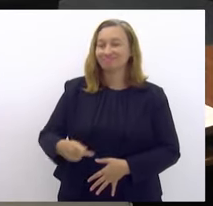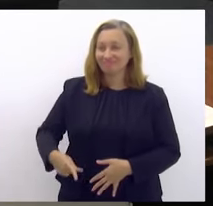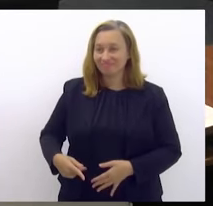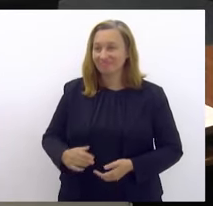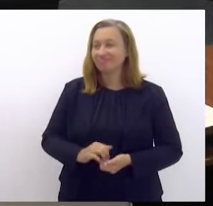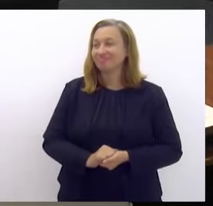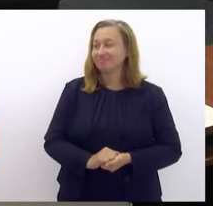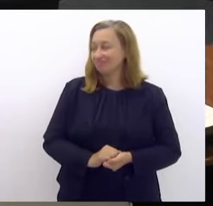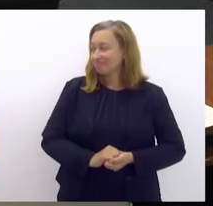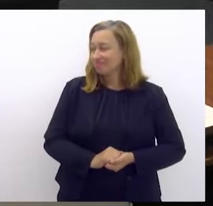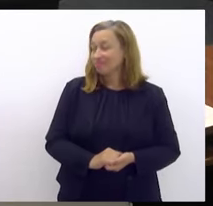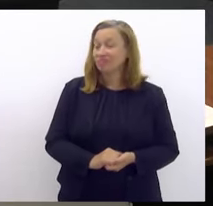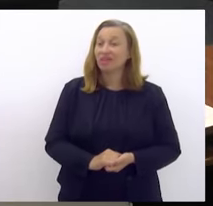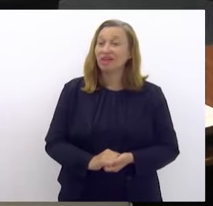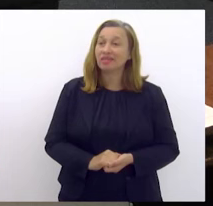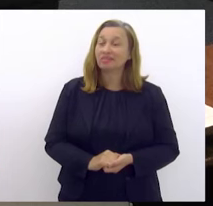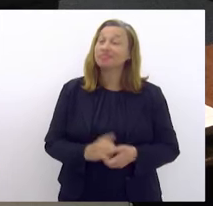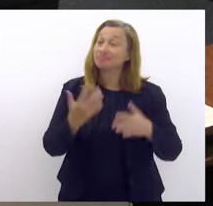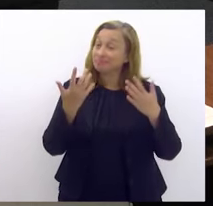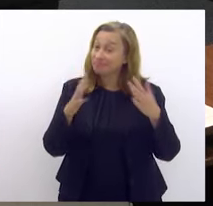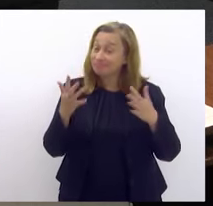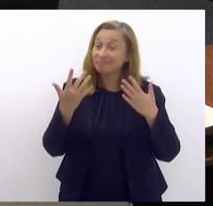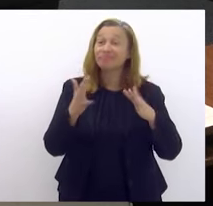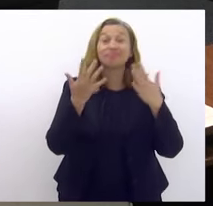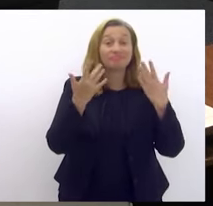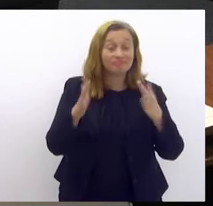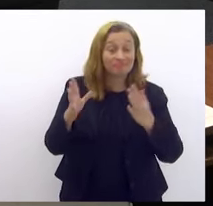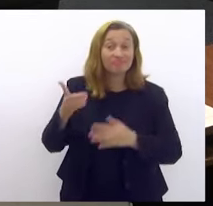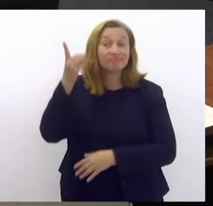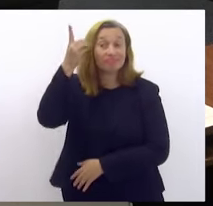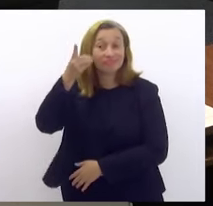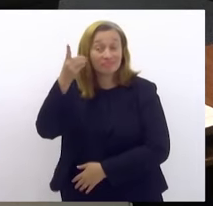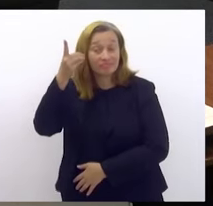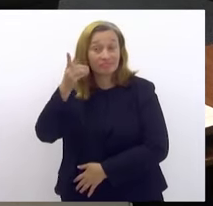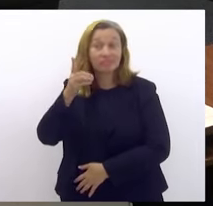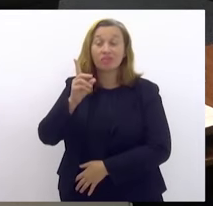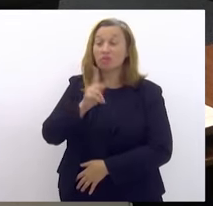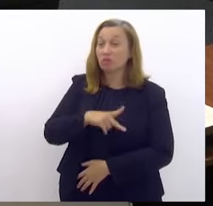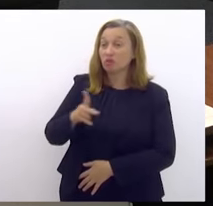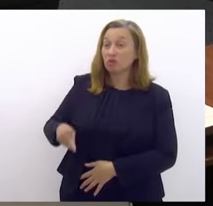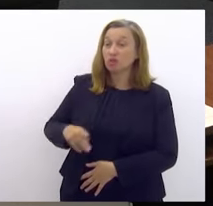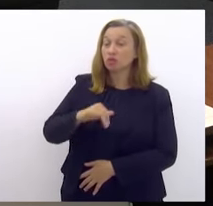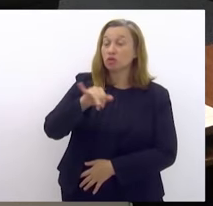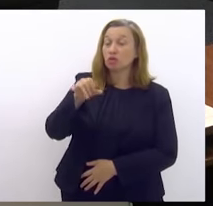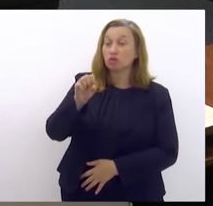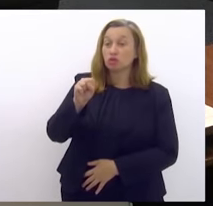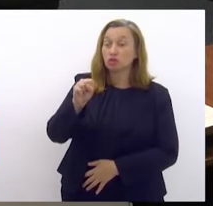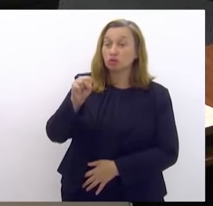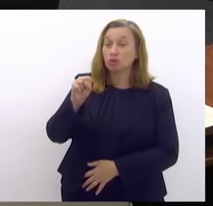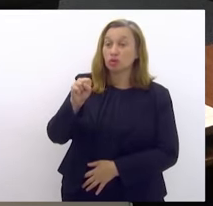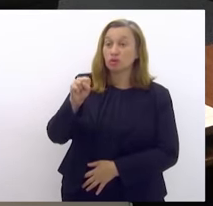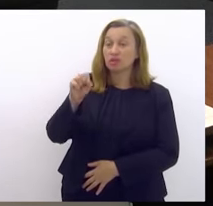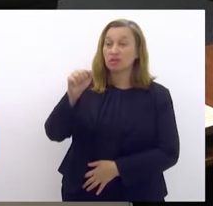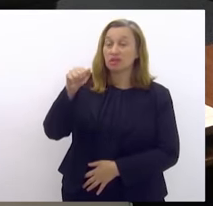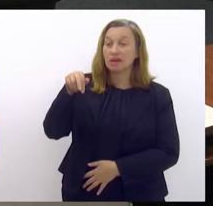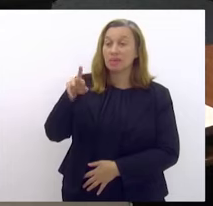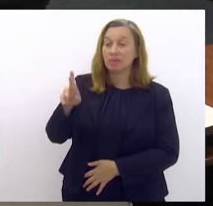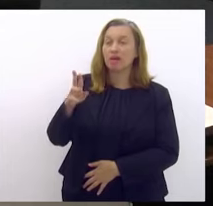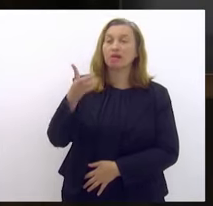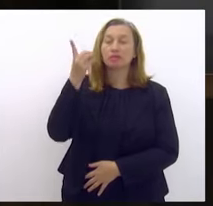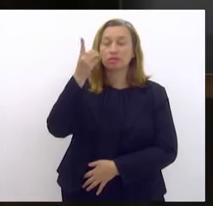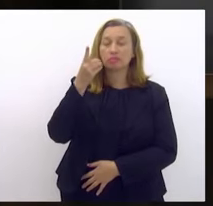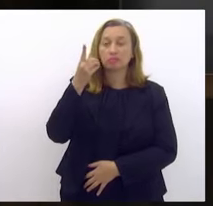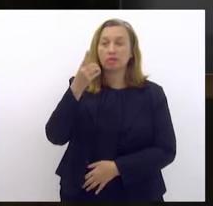Lógico, presidente. Senhor presidente. Parabéns aí, nosso nobre deputado doutor, professor Josimar. Para discutir, nosso nobre